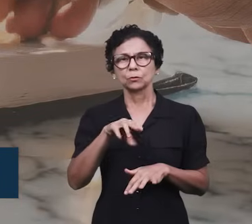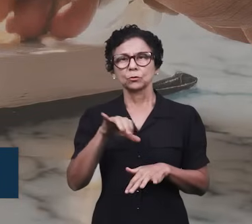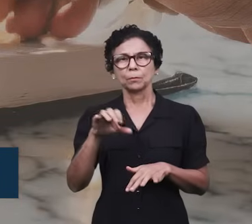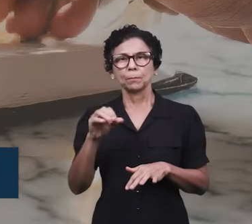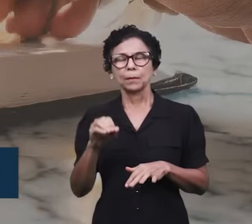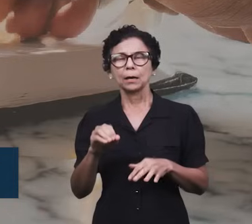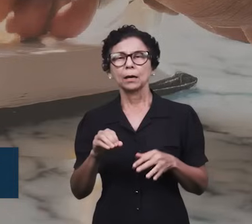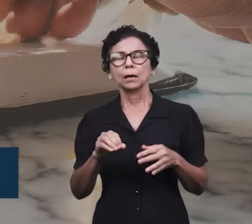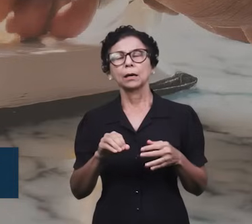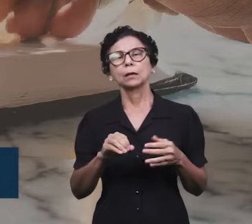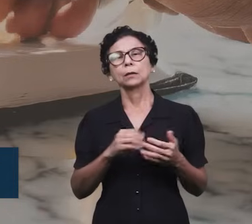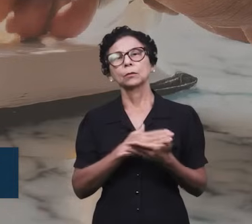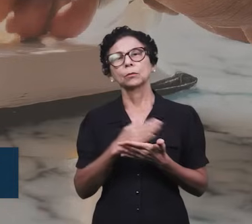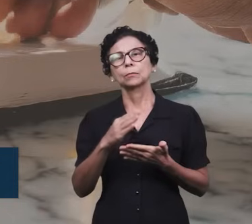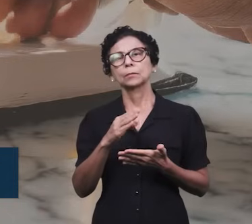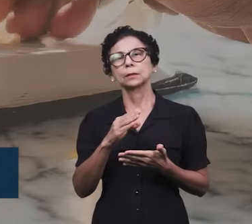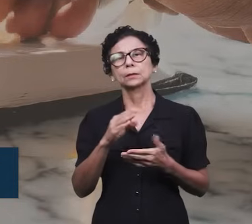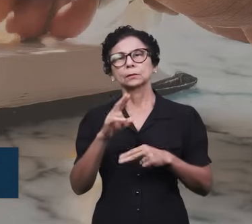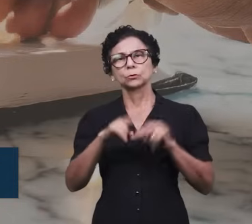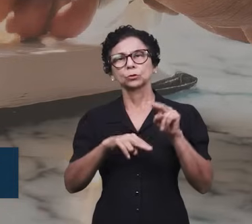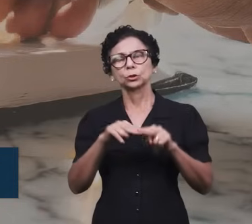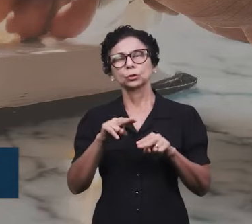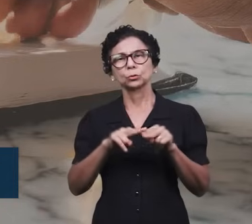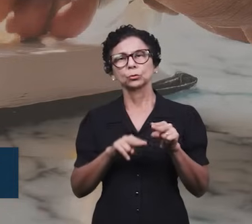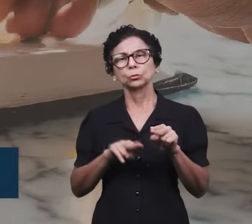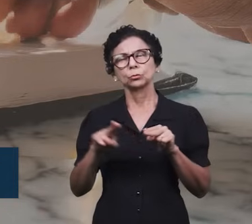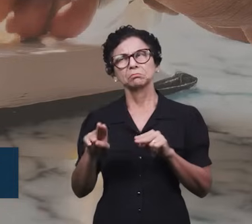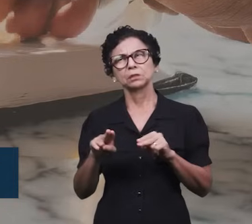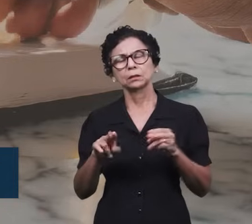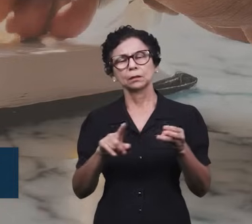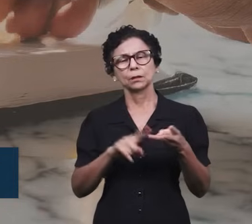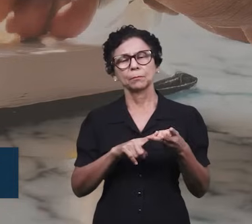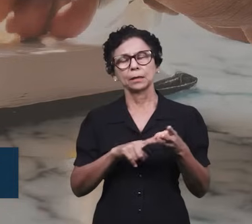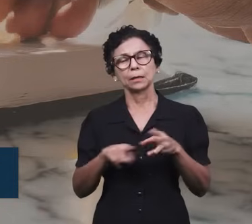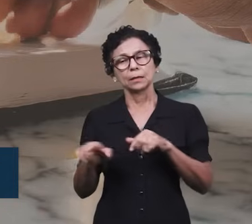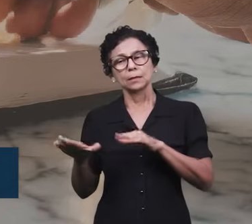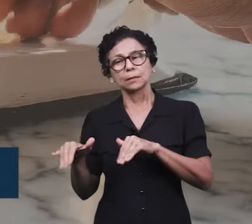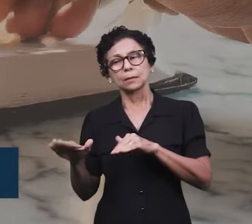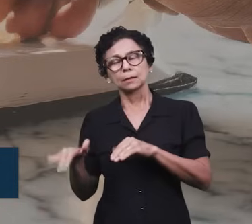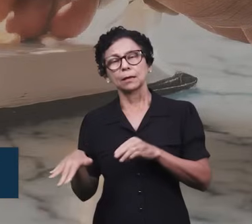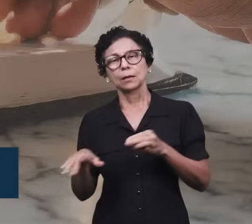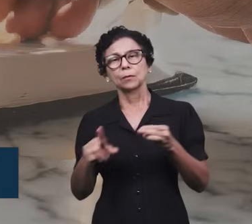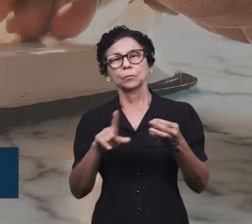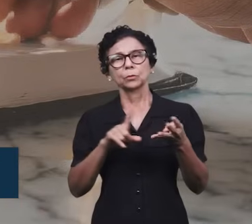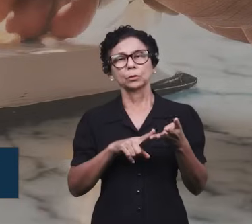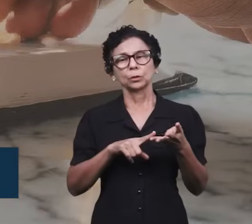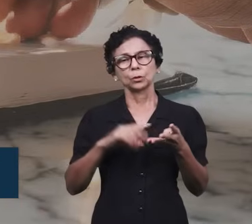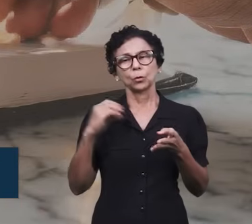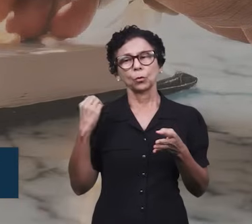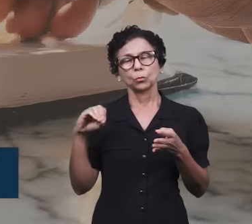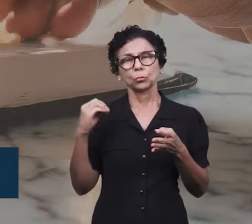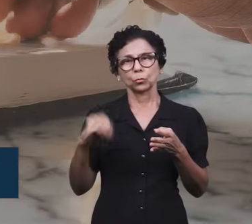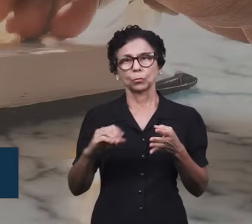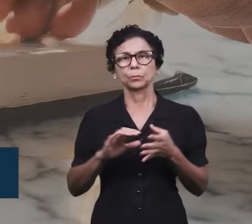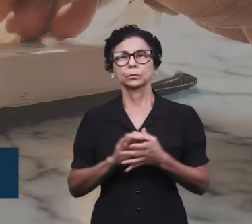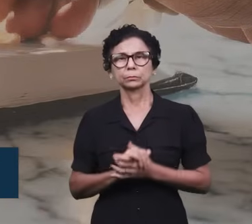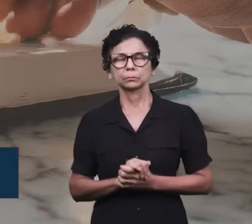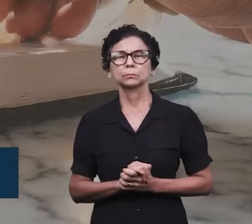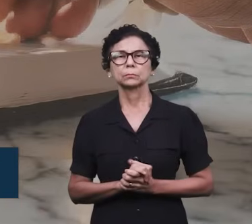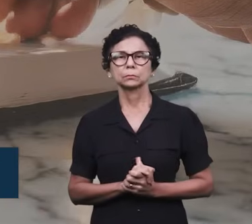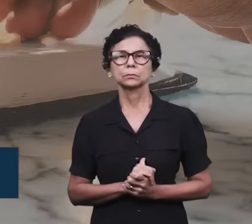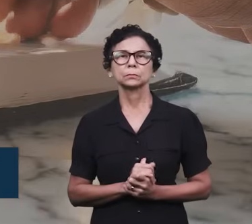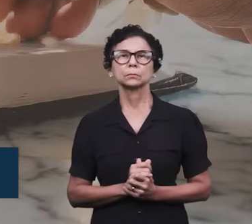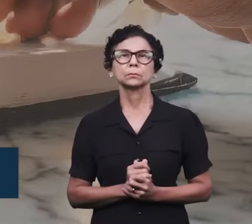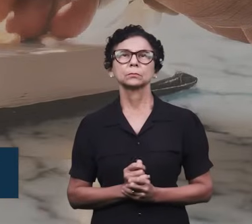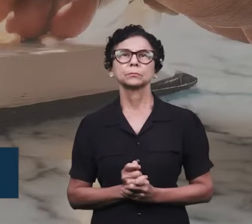outubro, é quando fazemos então a segunda missão, a missão do segundo semestre. Isso